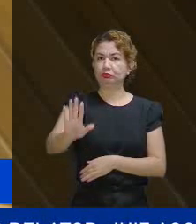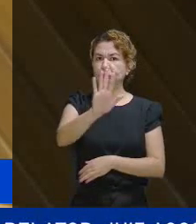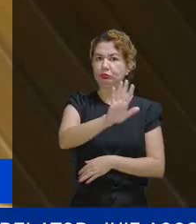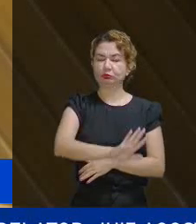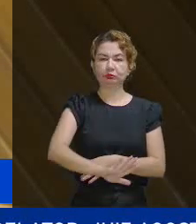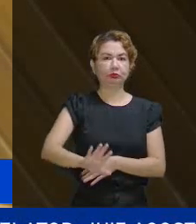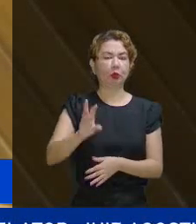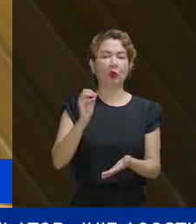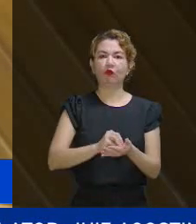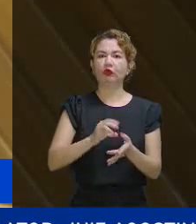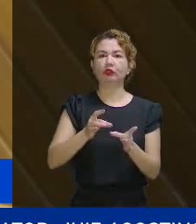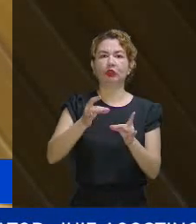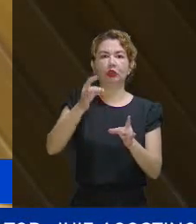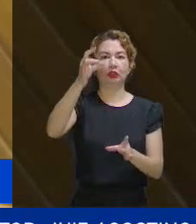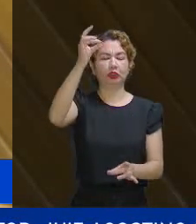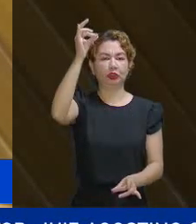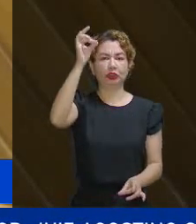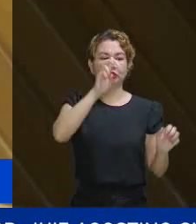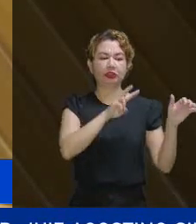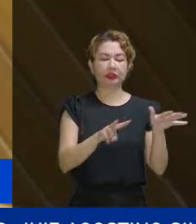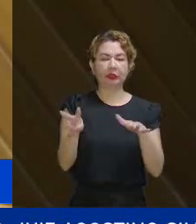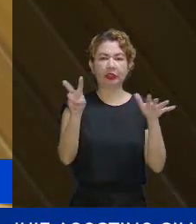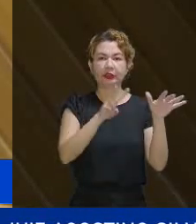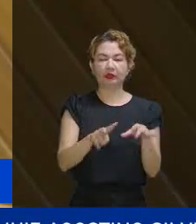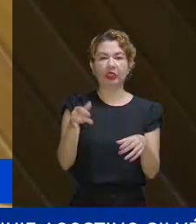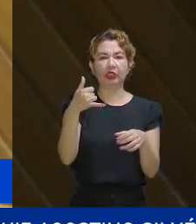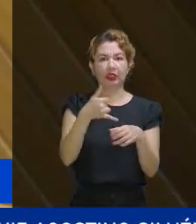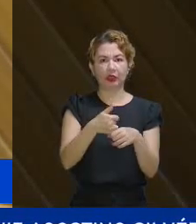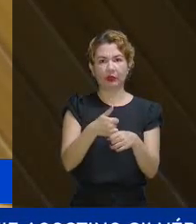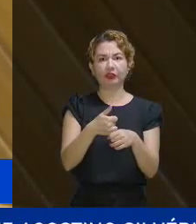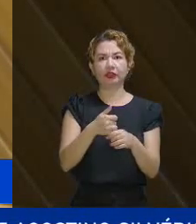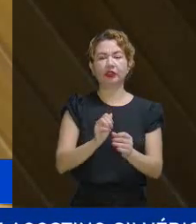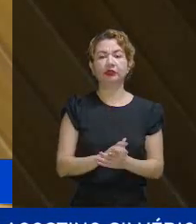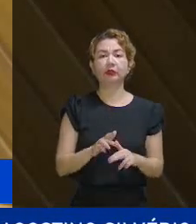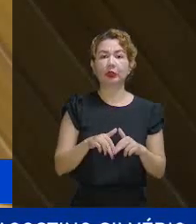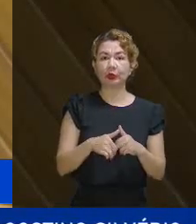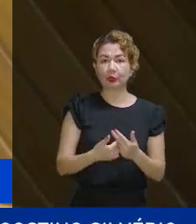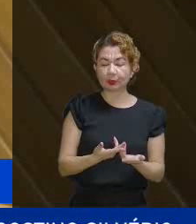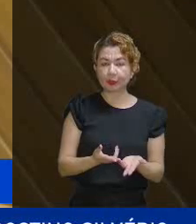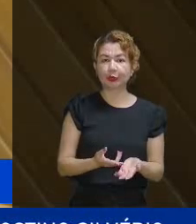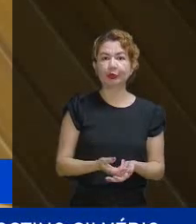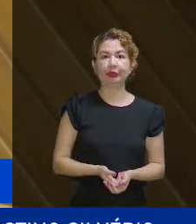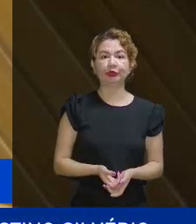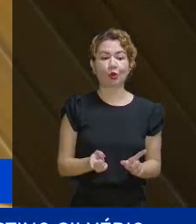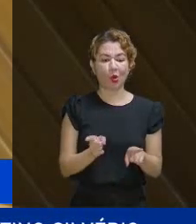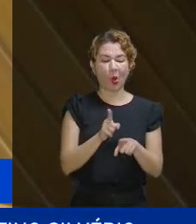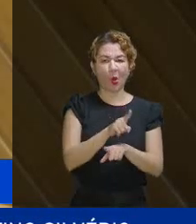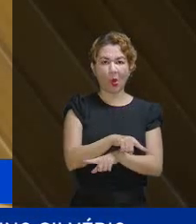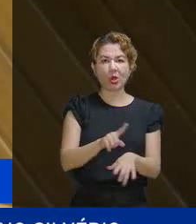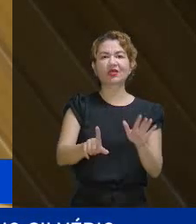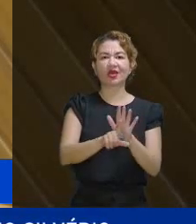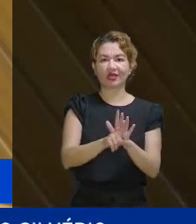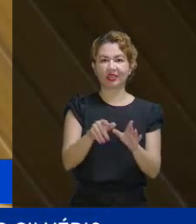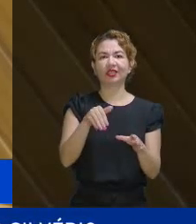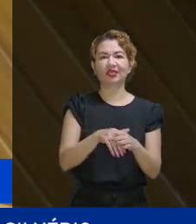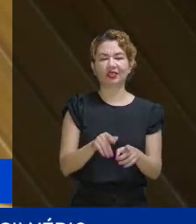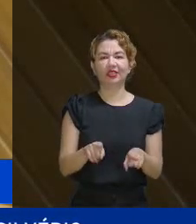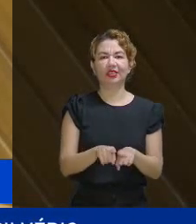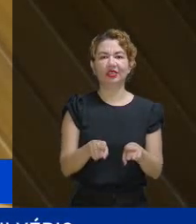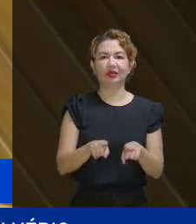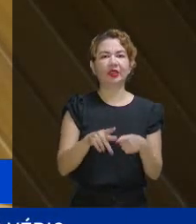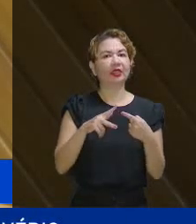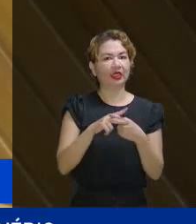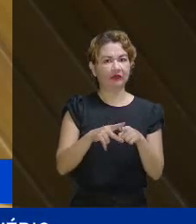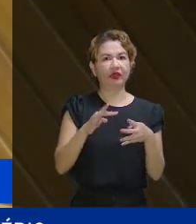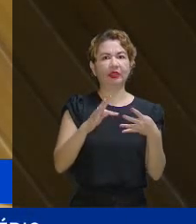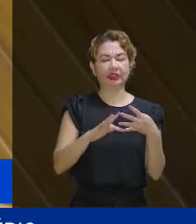sem detalhamento semanal dos abastecimentos, contrariando a normatização eleitoral. Assim, pugnou pela